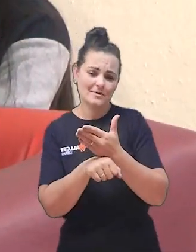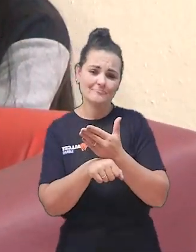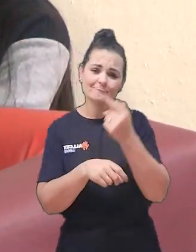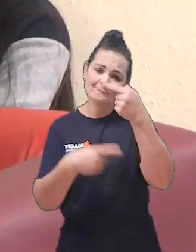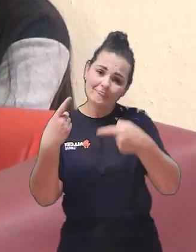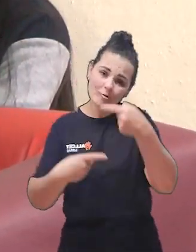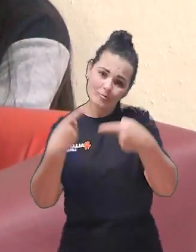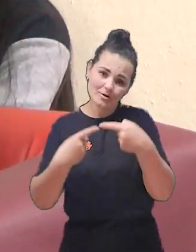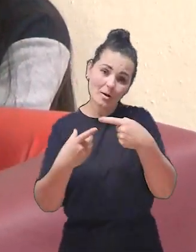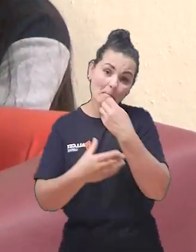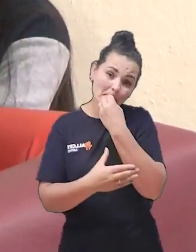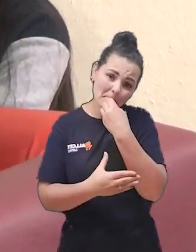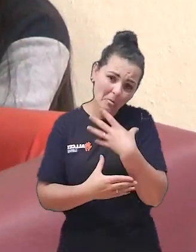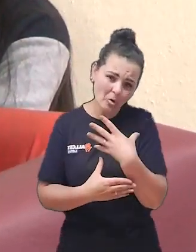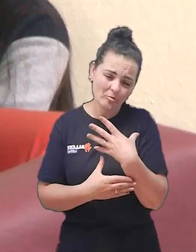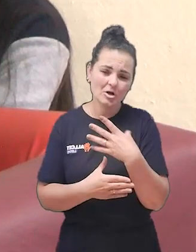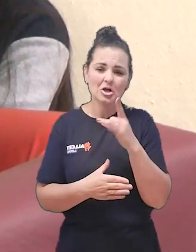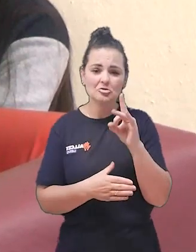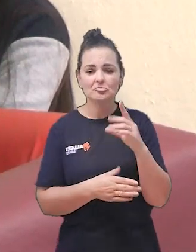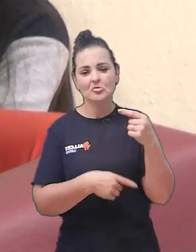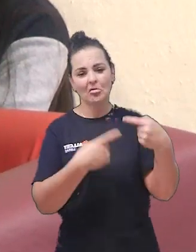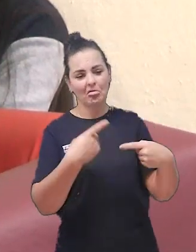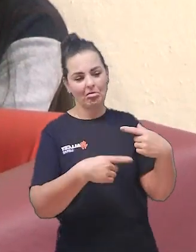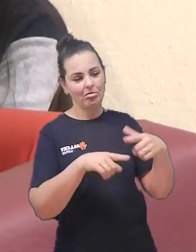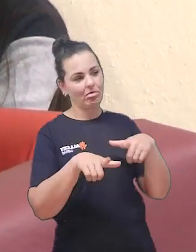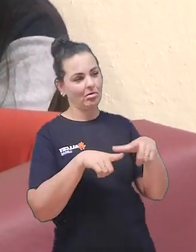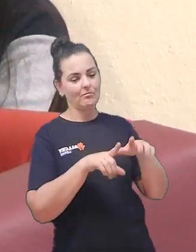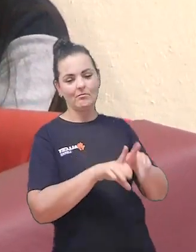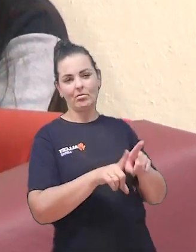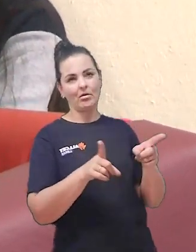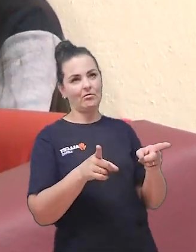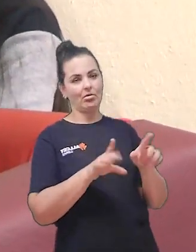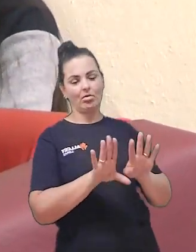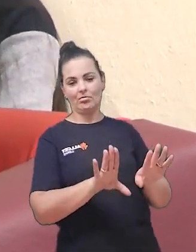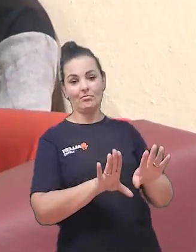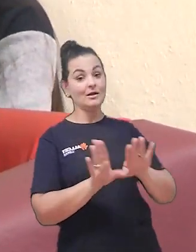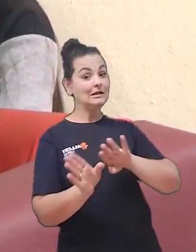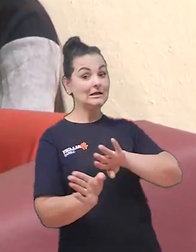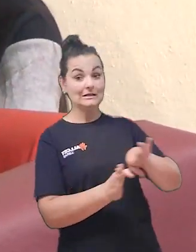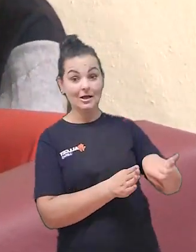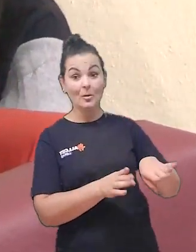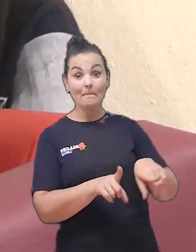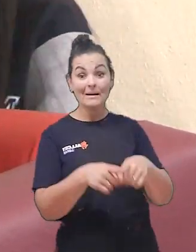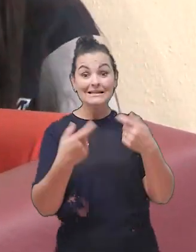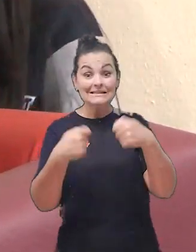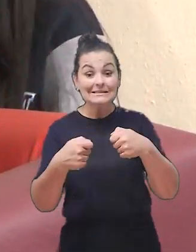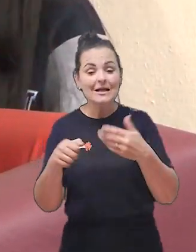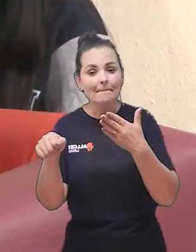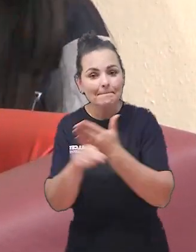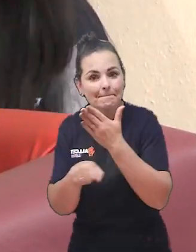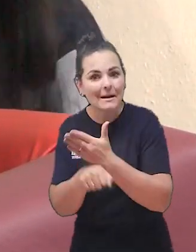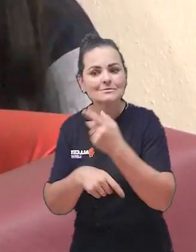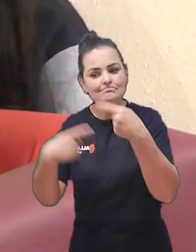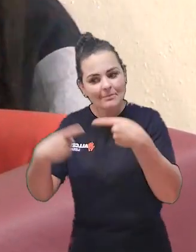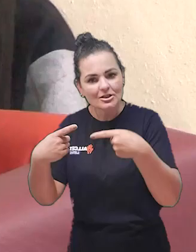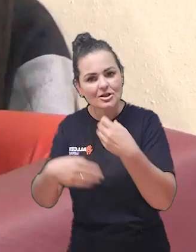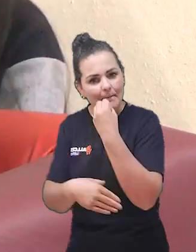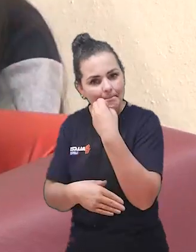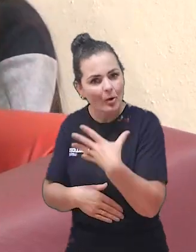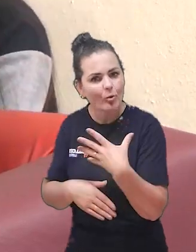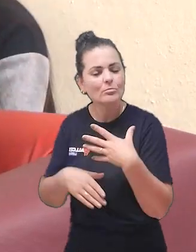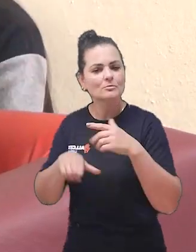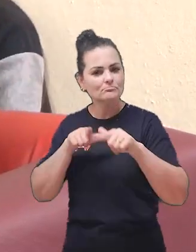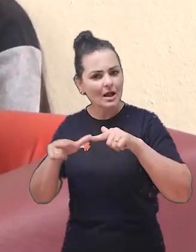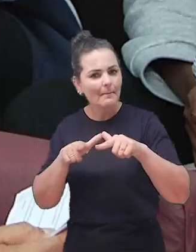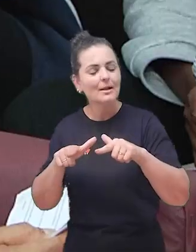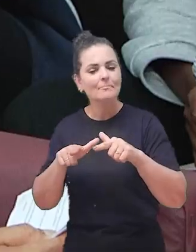boa política, não politicagem, mas a boa política, trabalhar pela sua cidade e principalmente trabalhar pelas